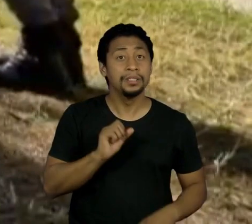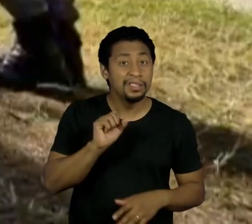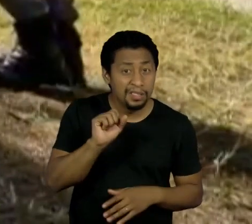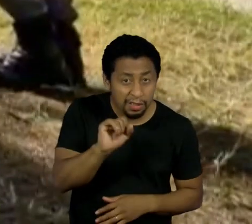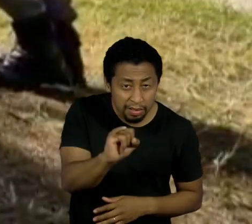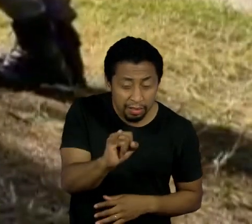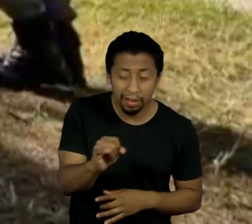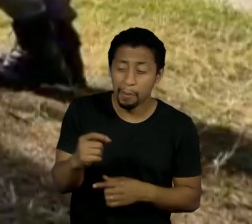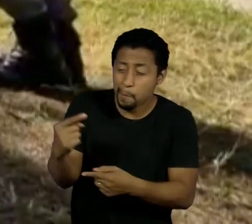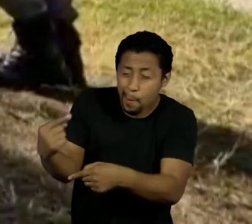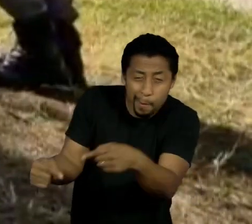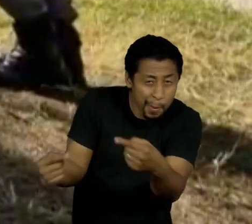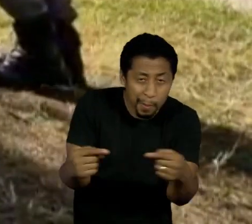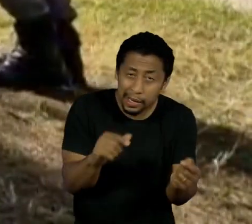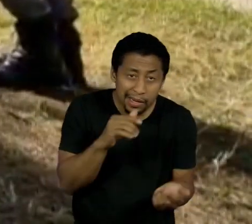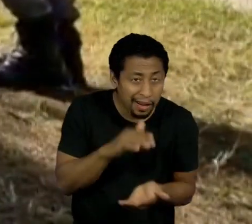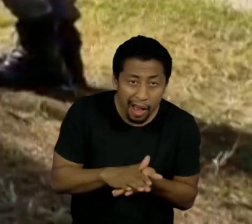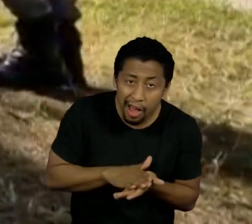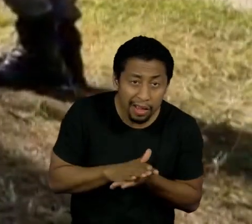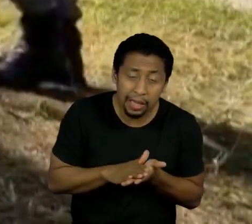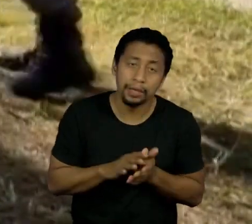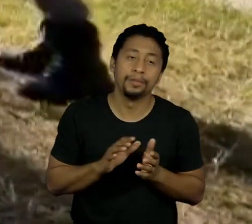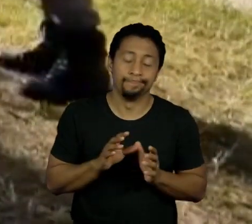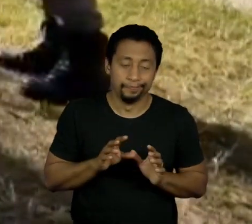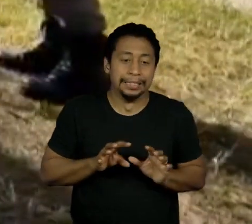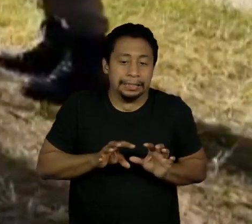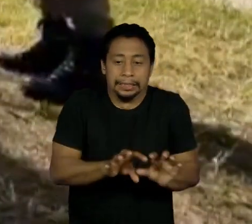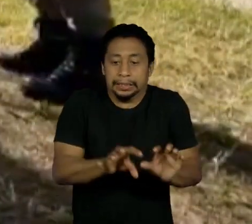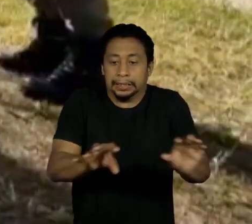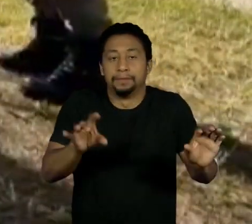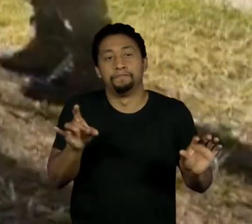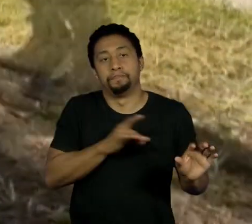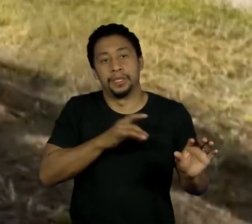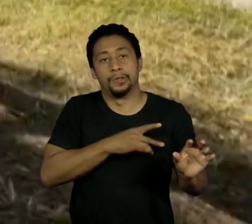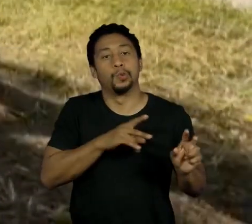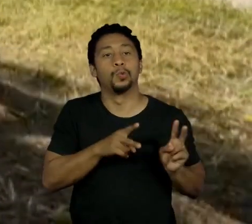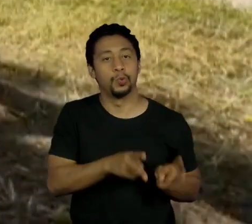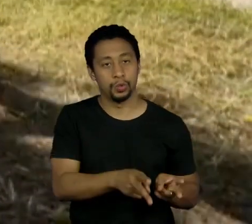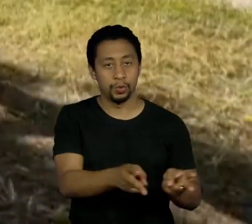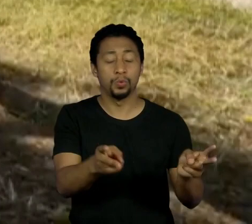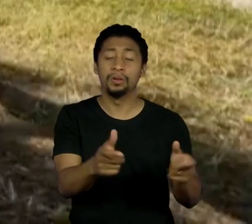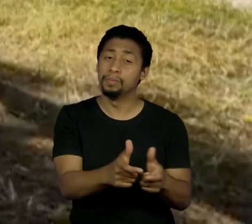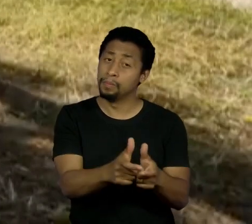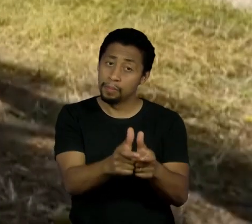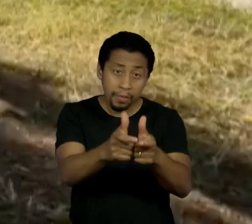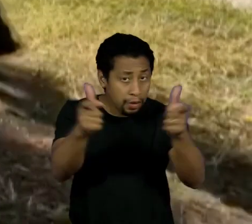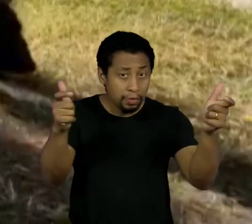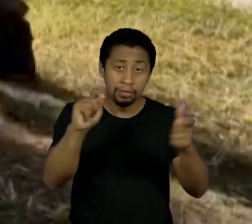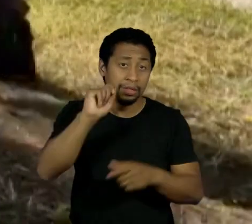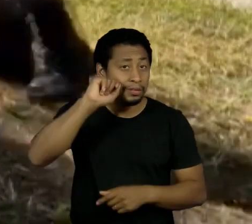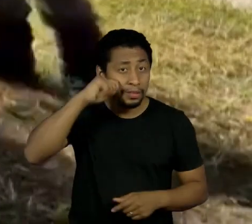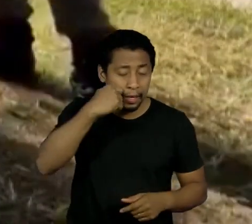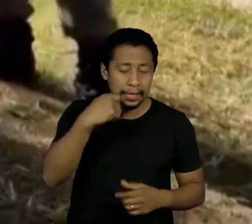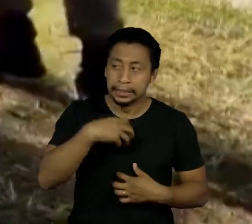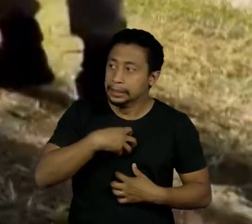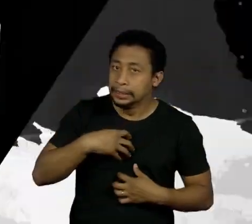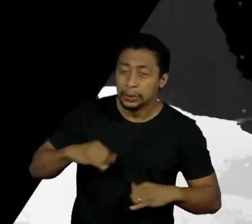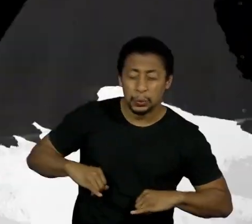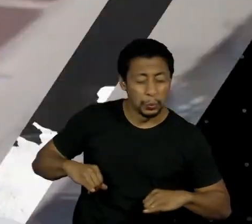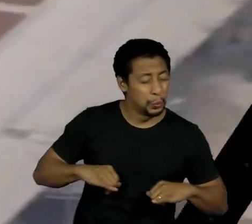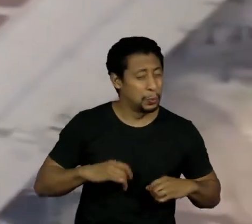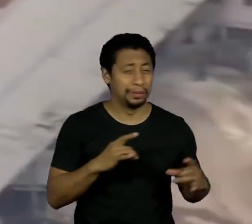gente não endereça esse medo, que é um medo cotidiano que está aí nas ruas e que grande parte da população e a maioria da população sofre todos os